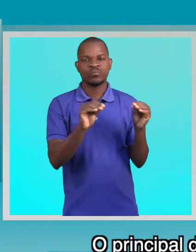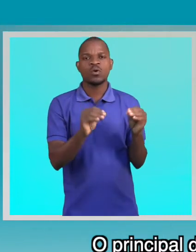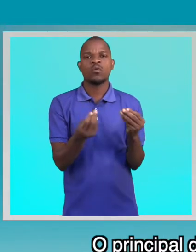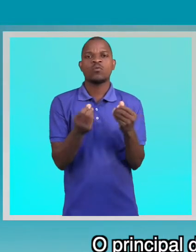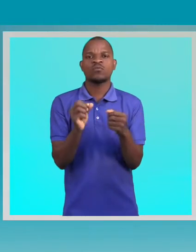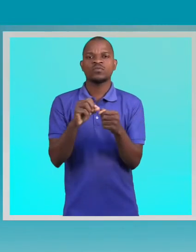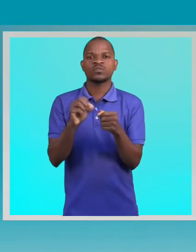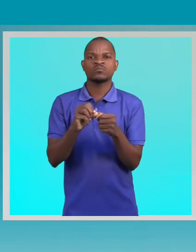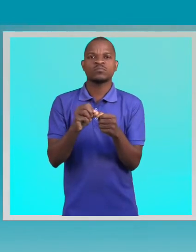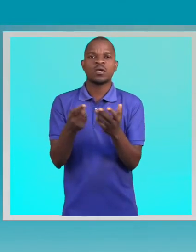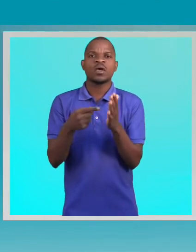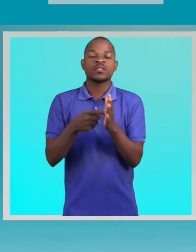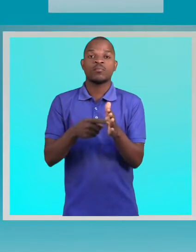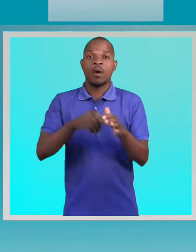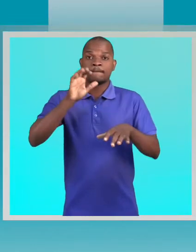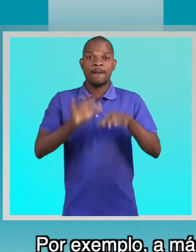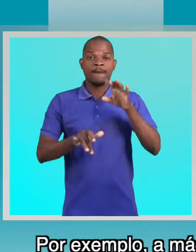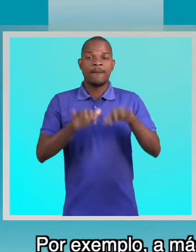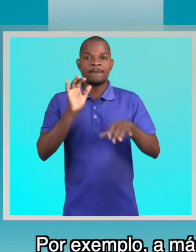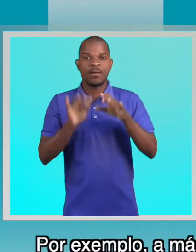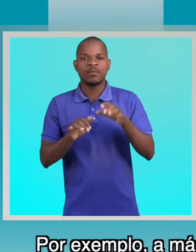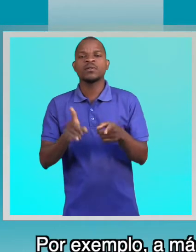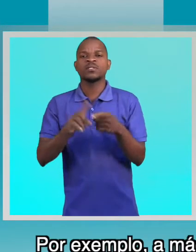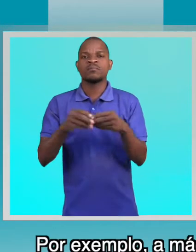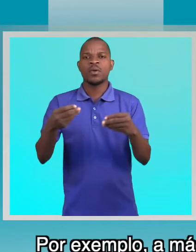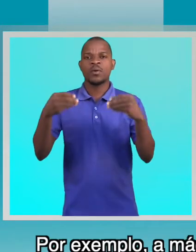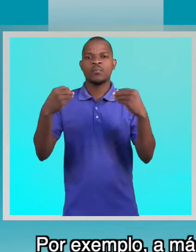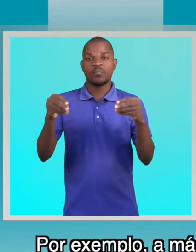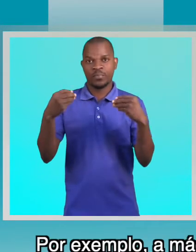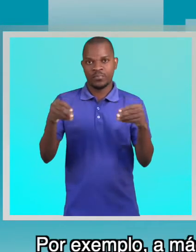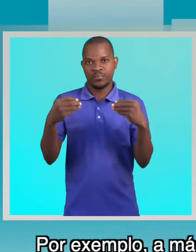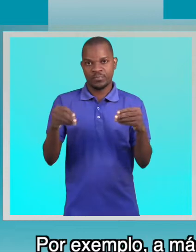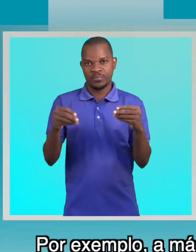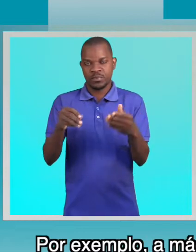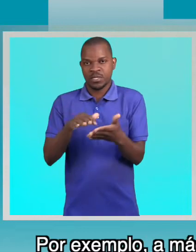Planificar, por exemplo, máquina, papel braio.